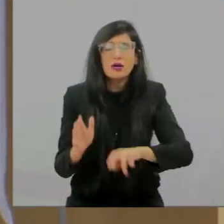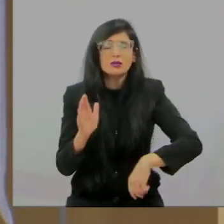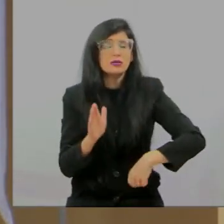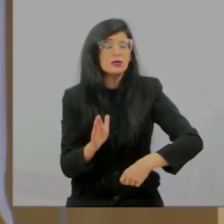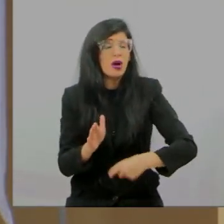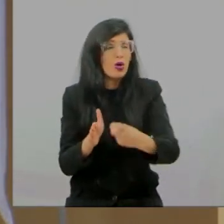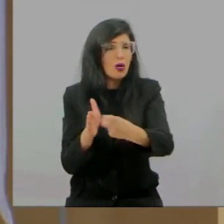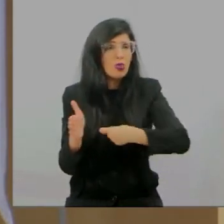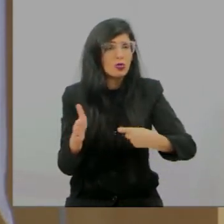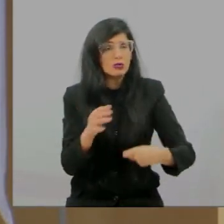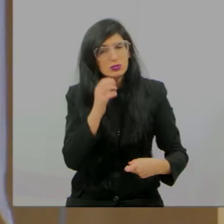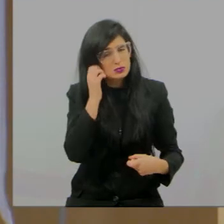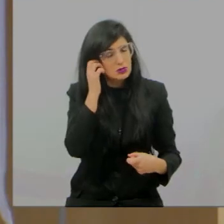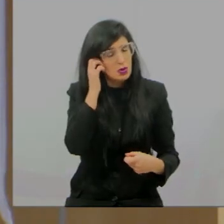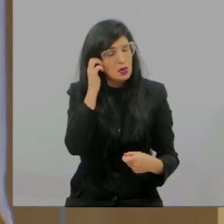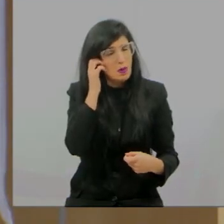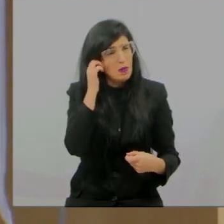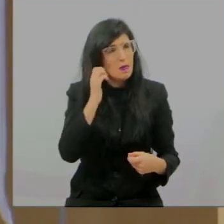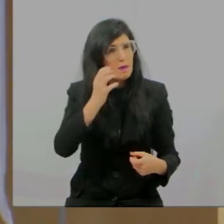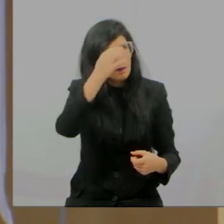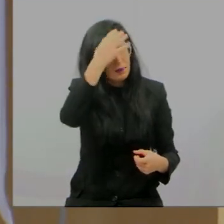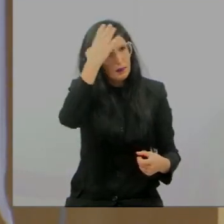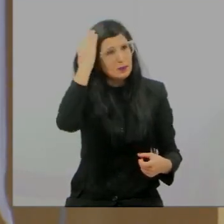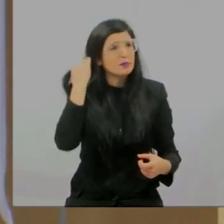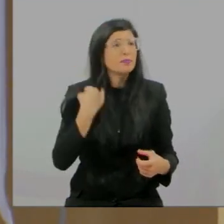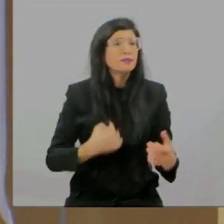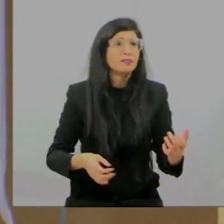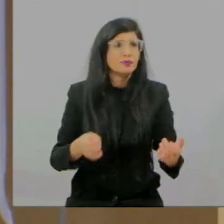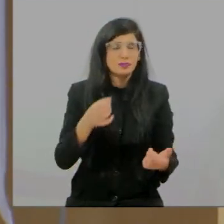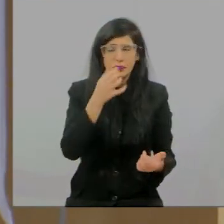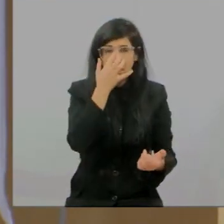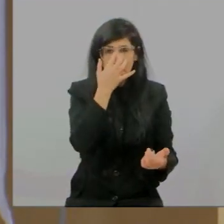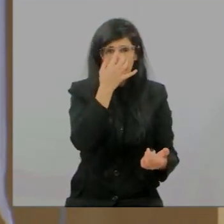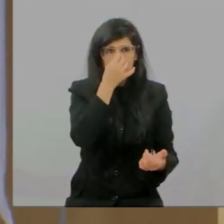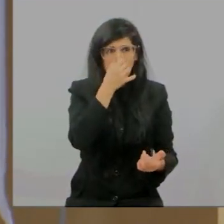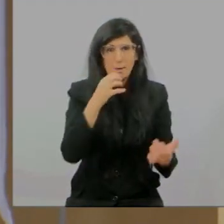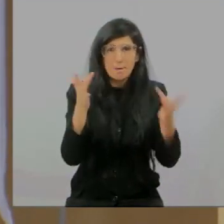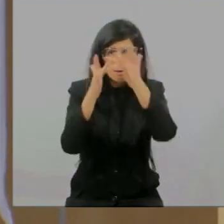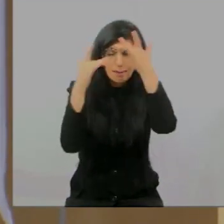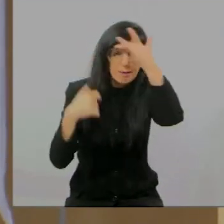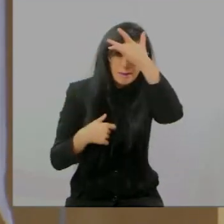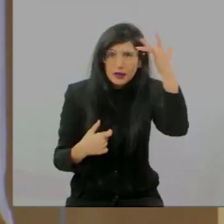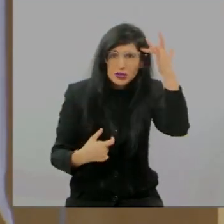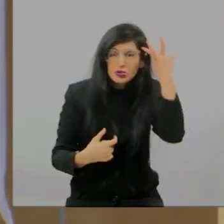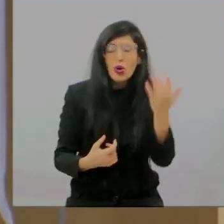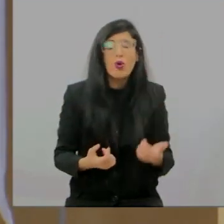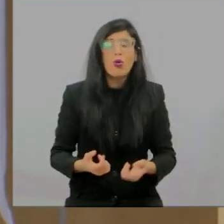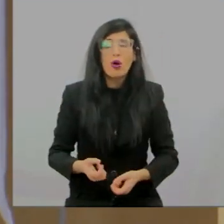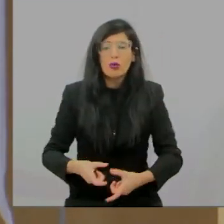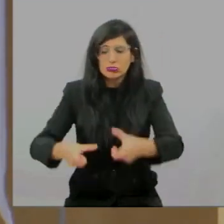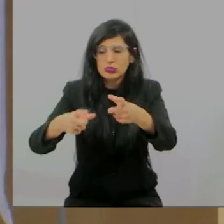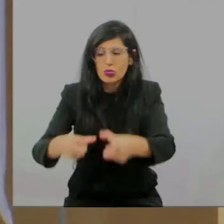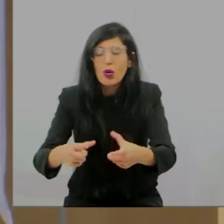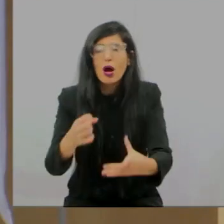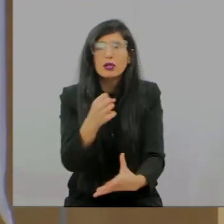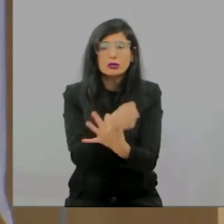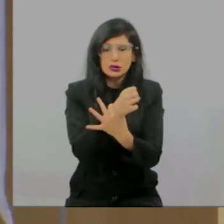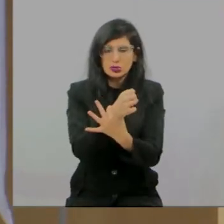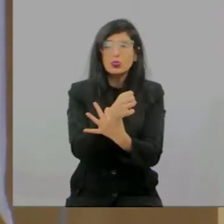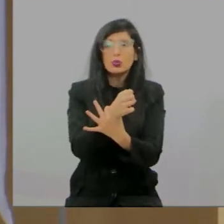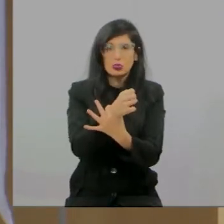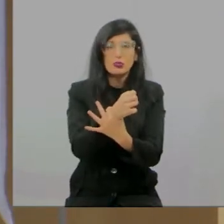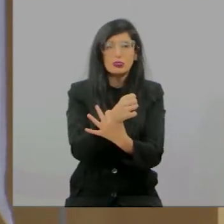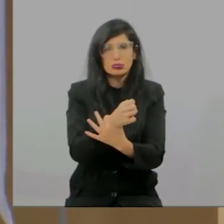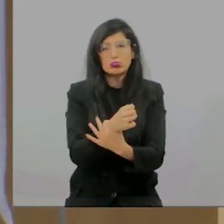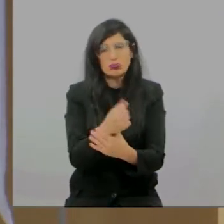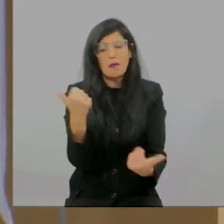a hospedagem dessas pessoas que querem um lugar, um local seguro. Estamos aí à disposição, gabinete